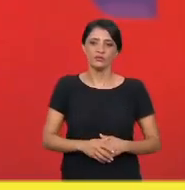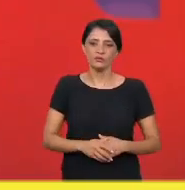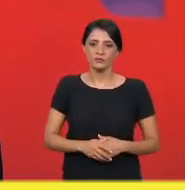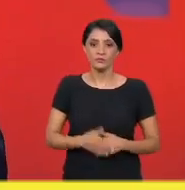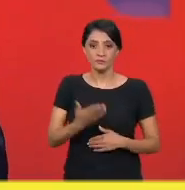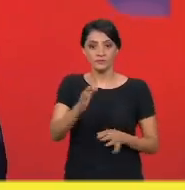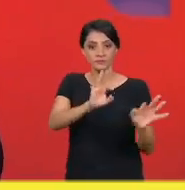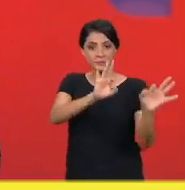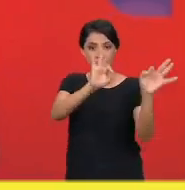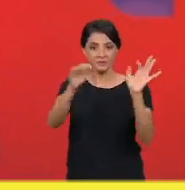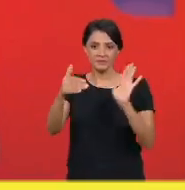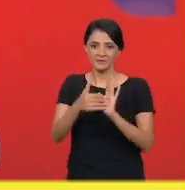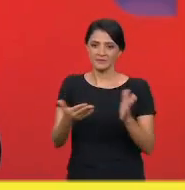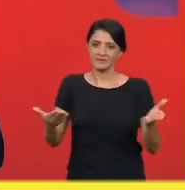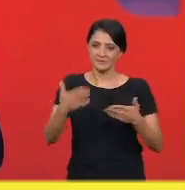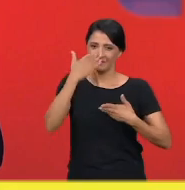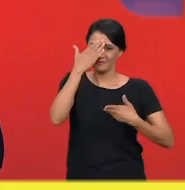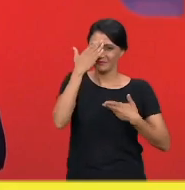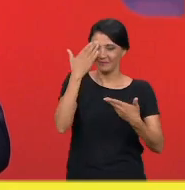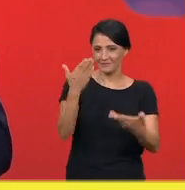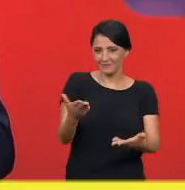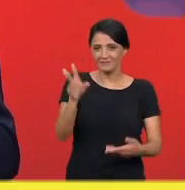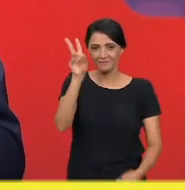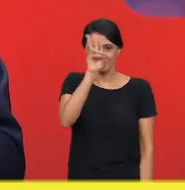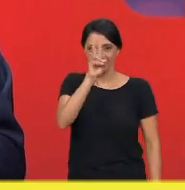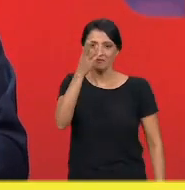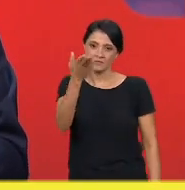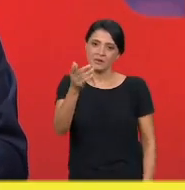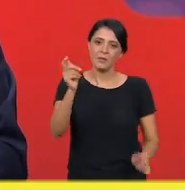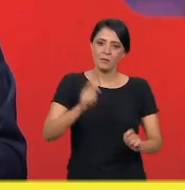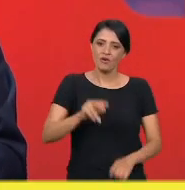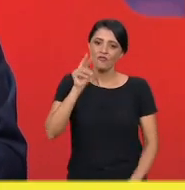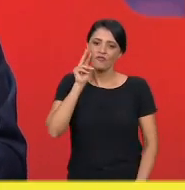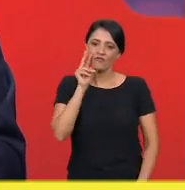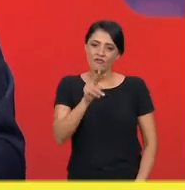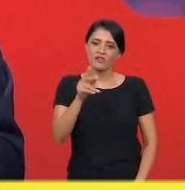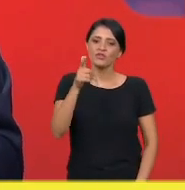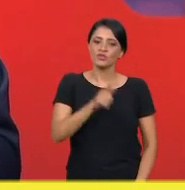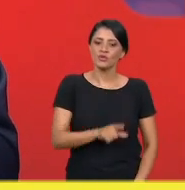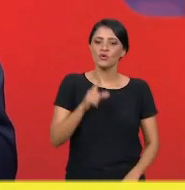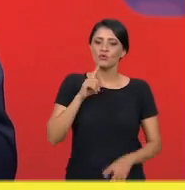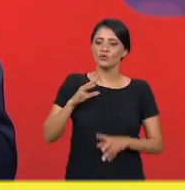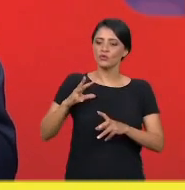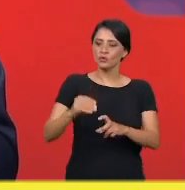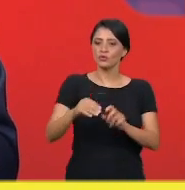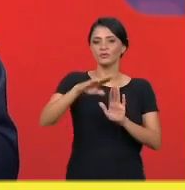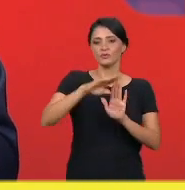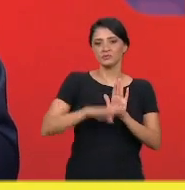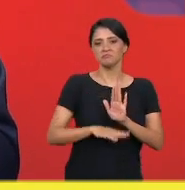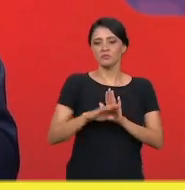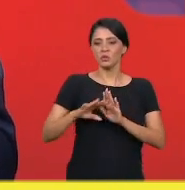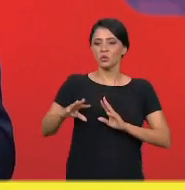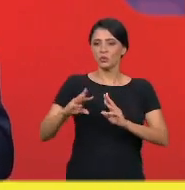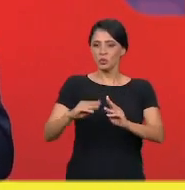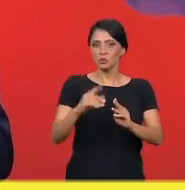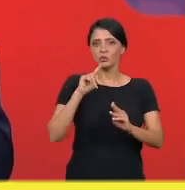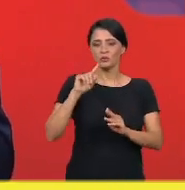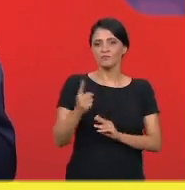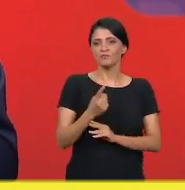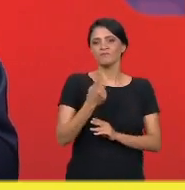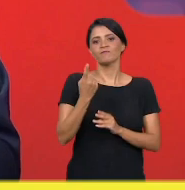para você que nos acompanhou até aqui, meu muito obrigado. Lembrando que você pode ver e rever todos os programas na íntegra, em uma